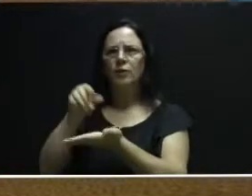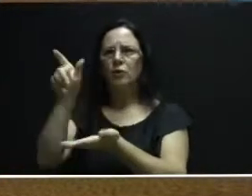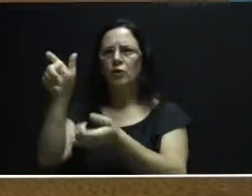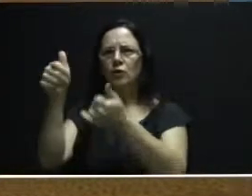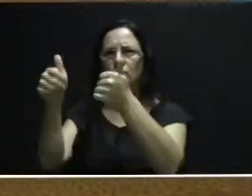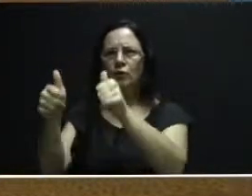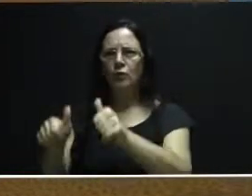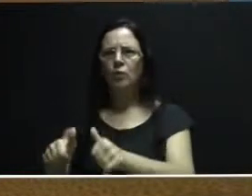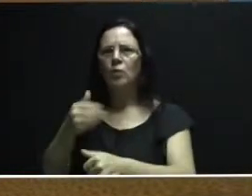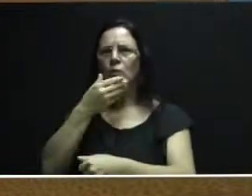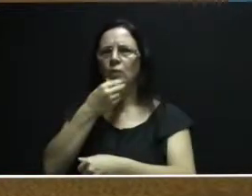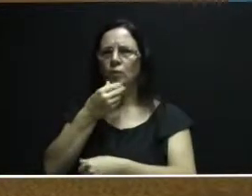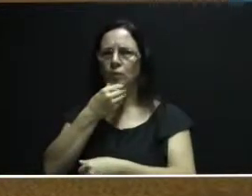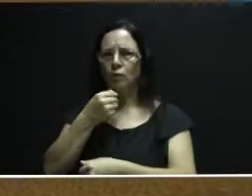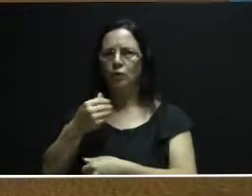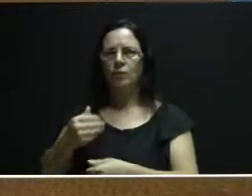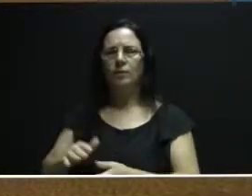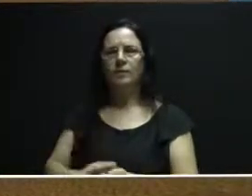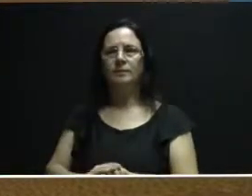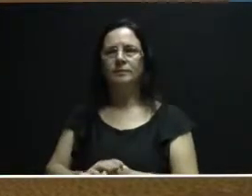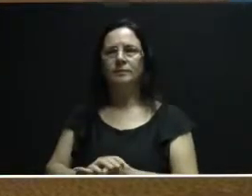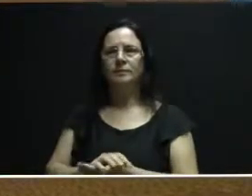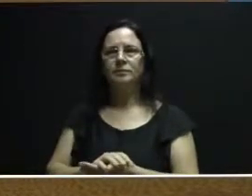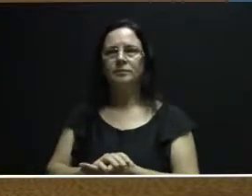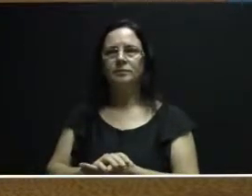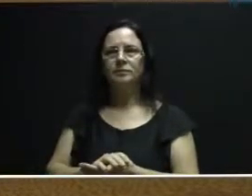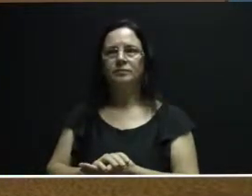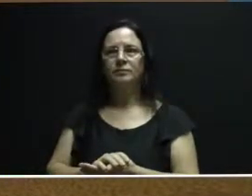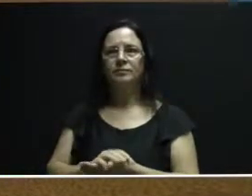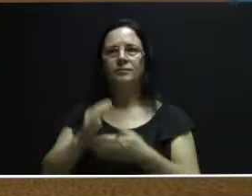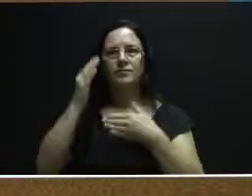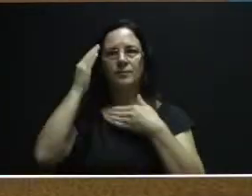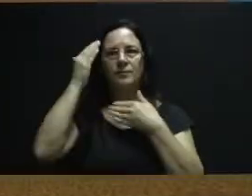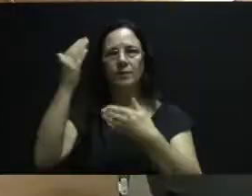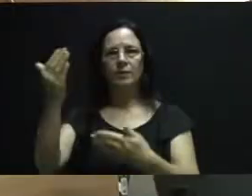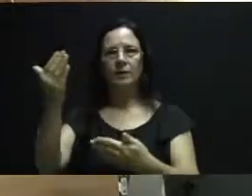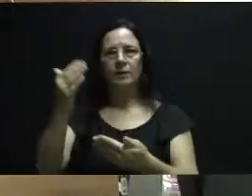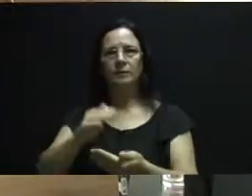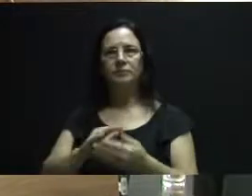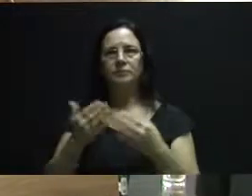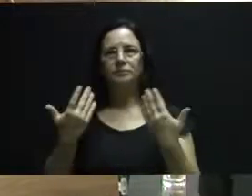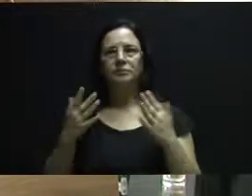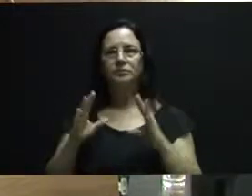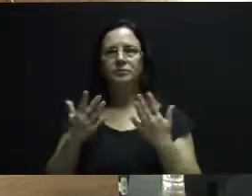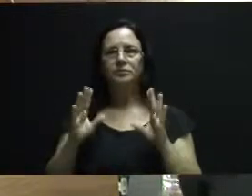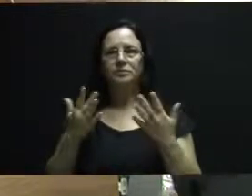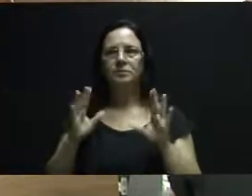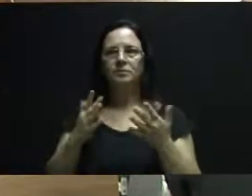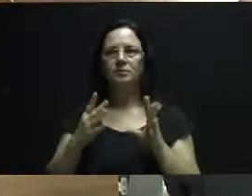na minha formação como ser humano. É isso aí. Obrigado.